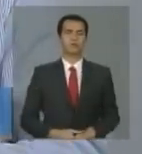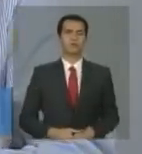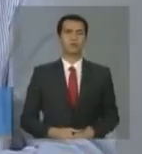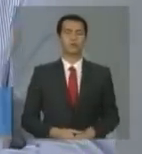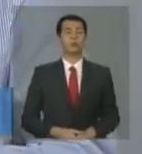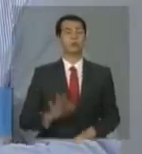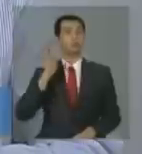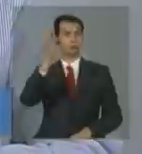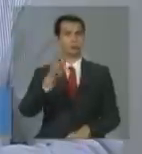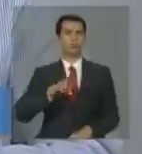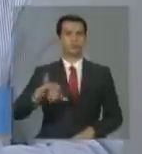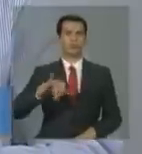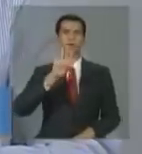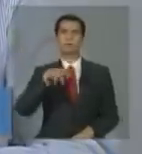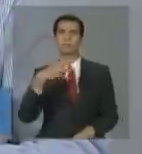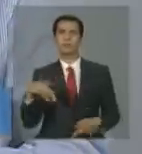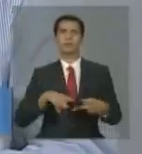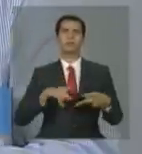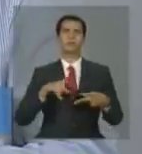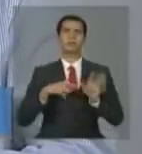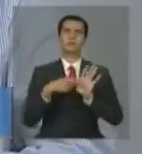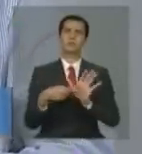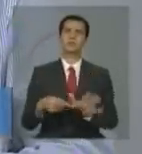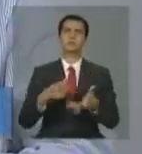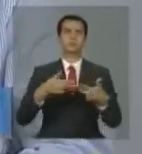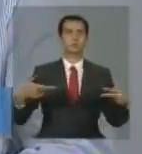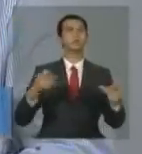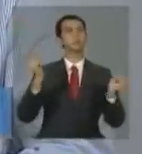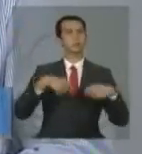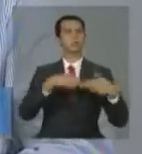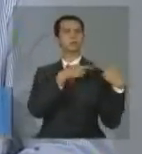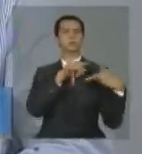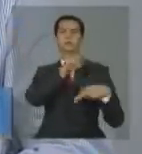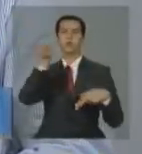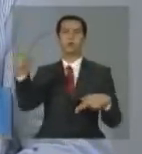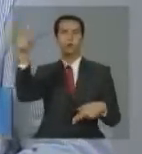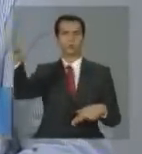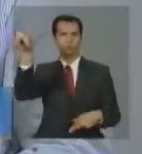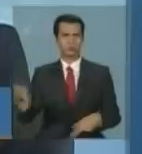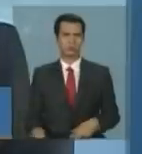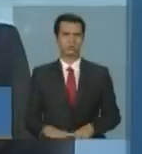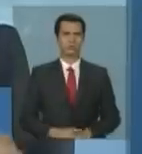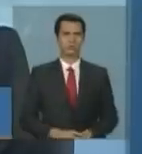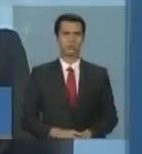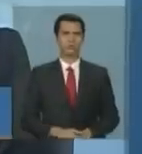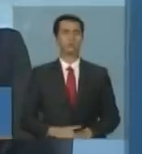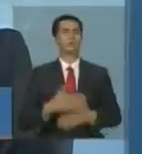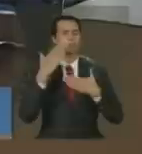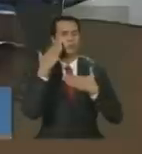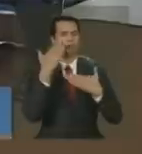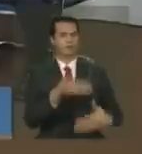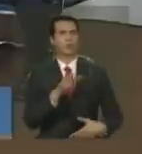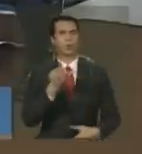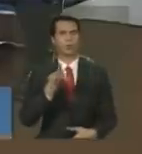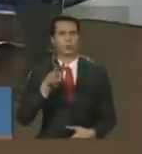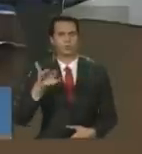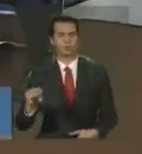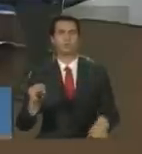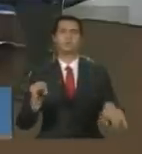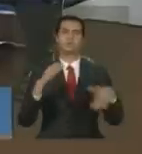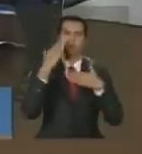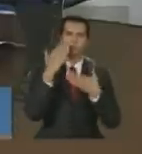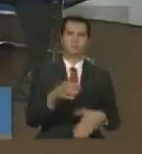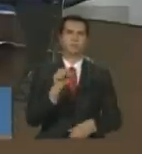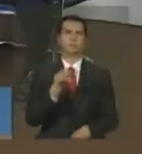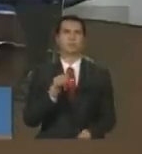plano de ação, outros aplicativos, ele poderá delegar essas atribuições a um outro usuário. Muito obrigada, Luiz. Muito obrigada, Sávio. E